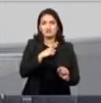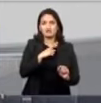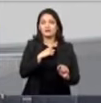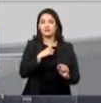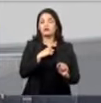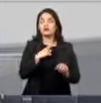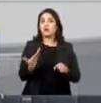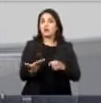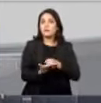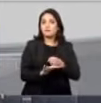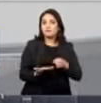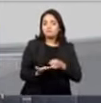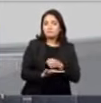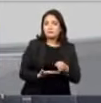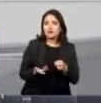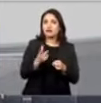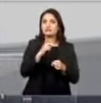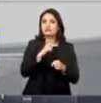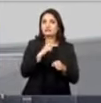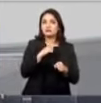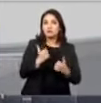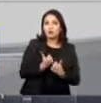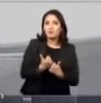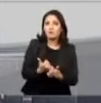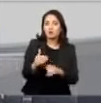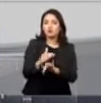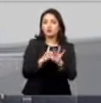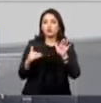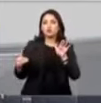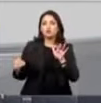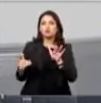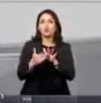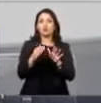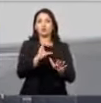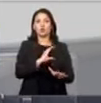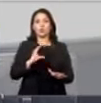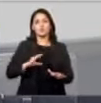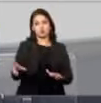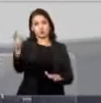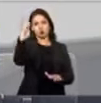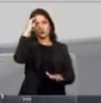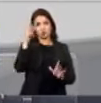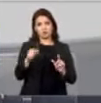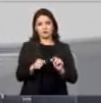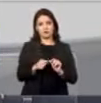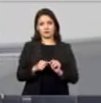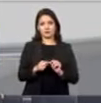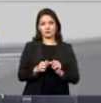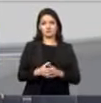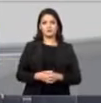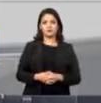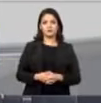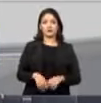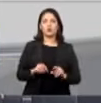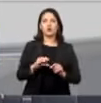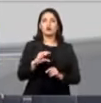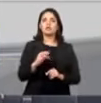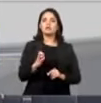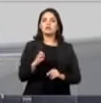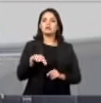Comissão de Cultura teve iniciativa. Quanto aos atos de censura impostos